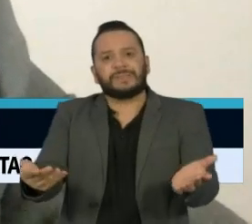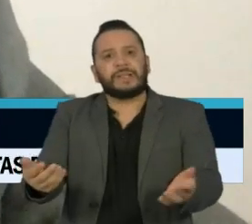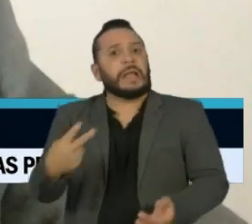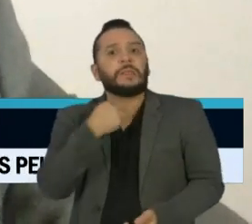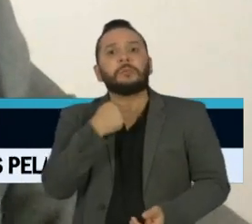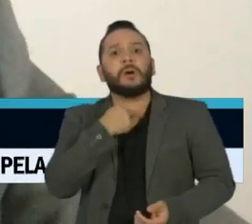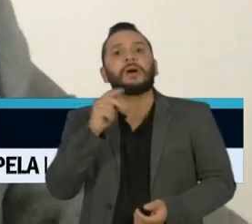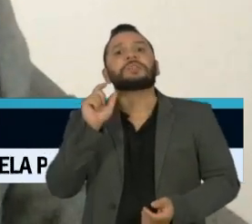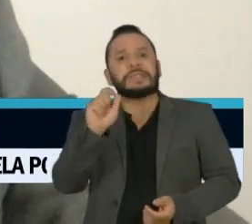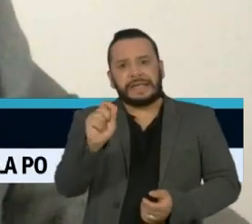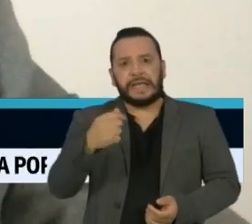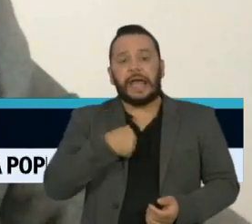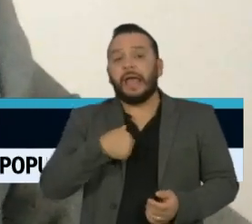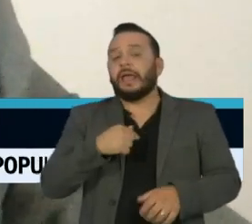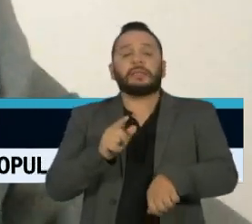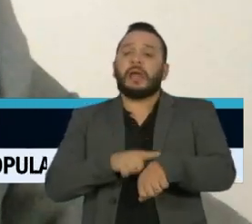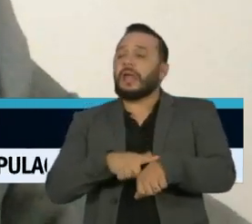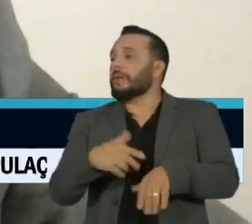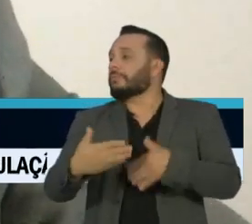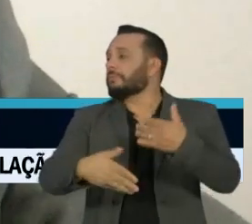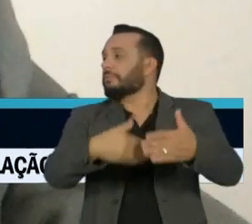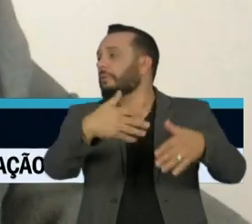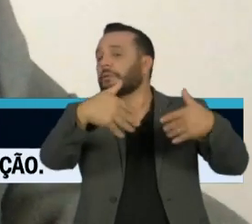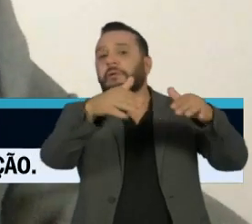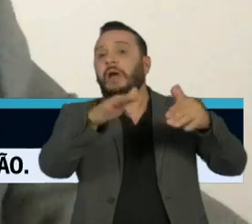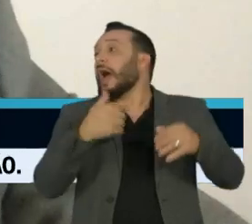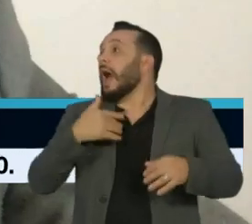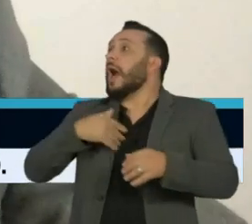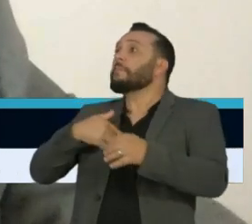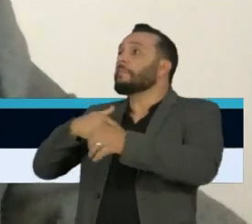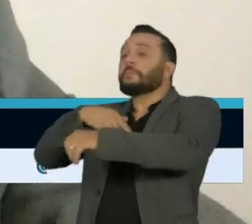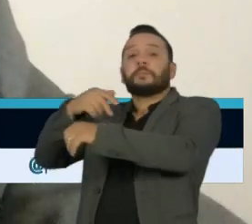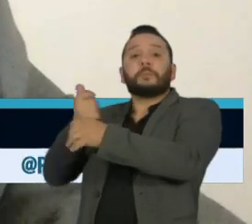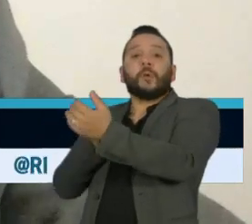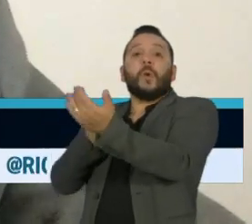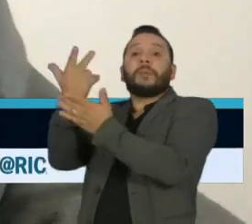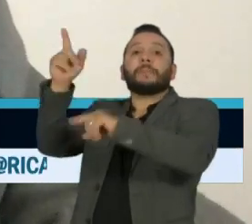simplesmente contar com o tempo ou com a importação da solução pronta produzida em outro lugar do mundo.